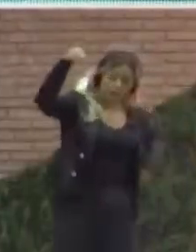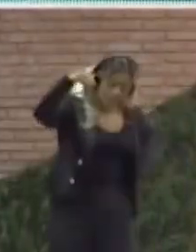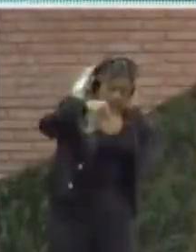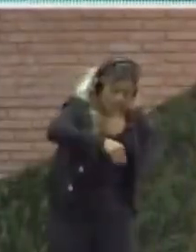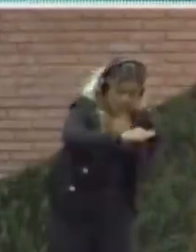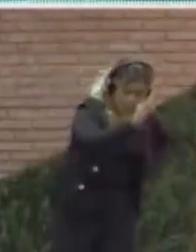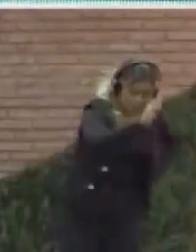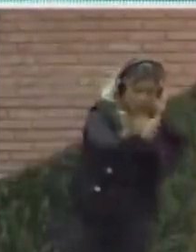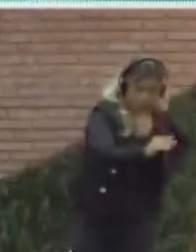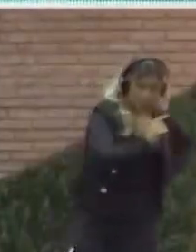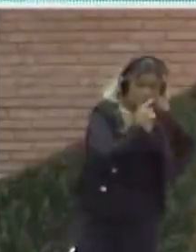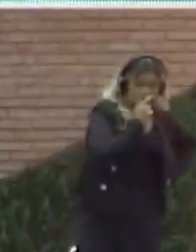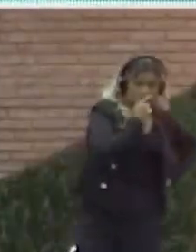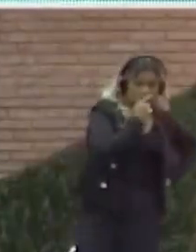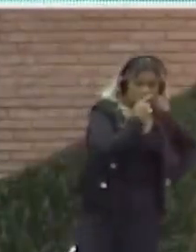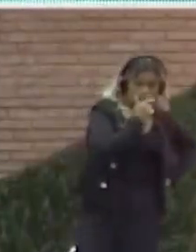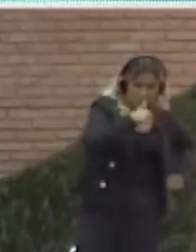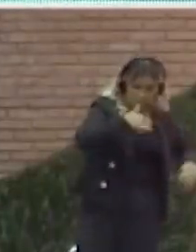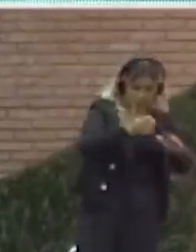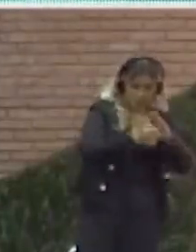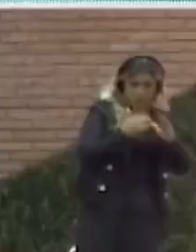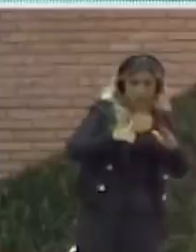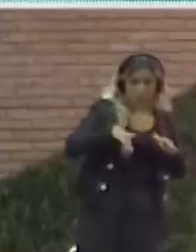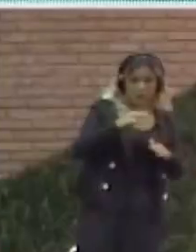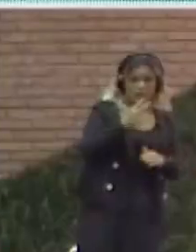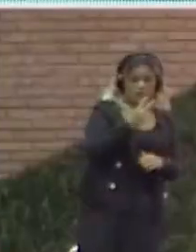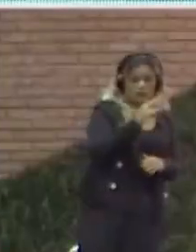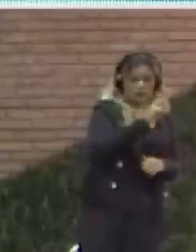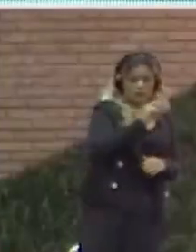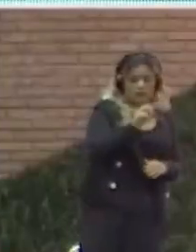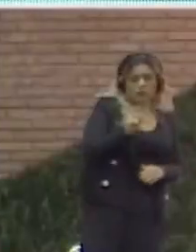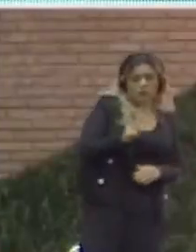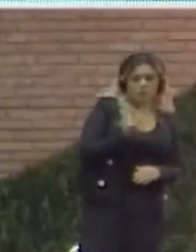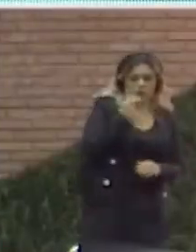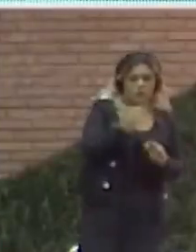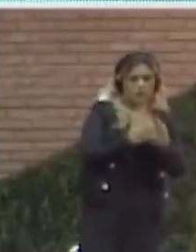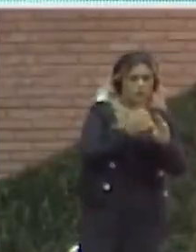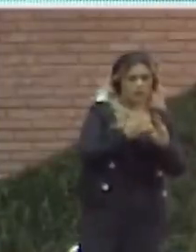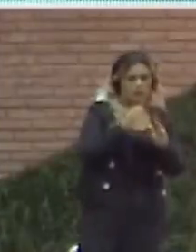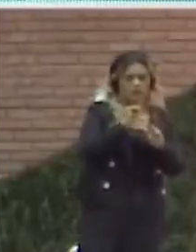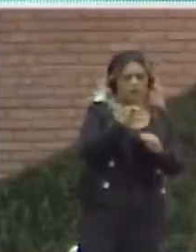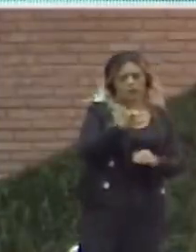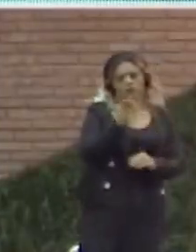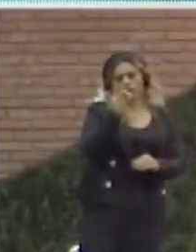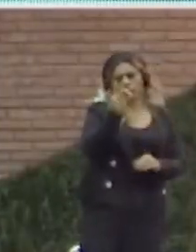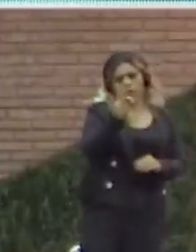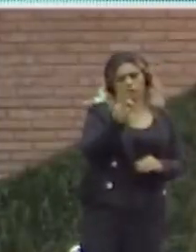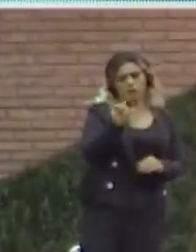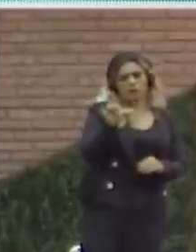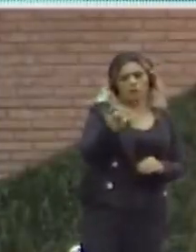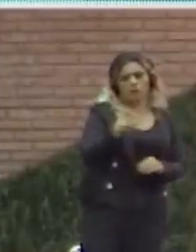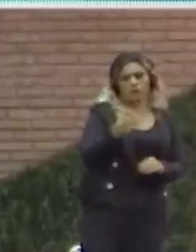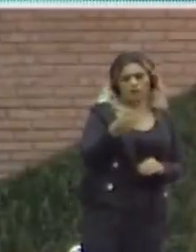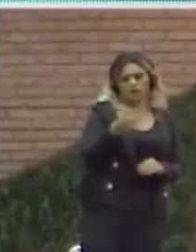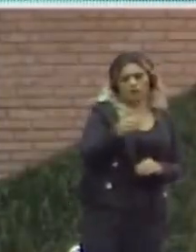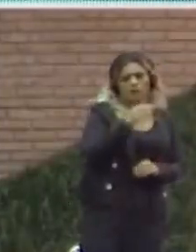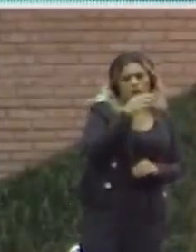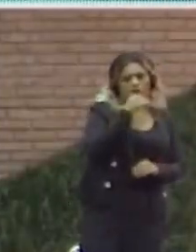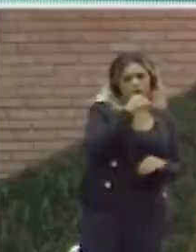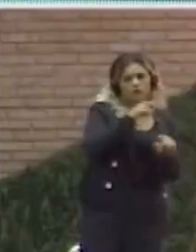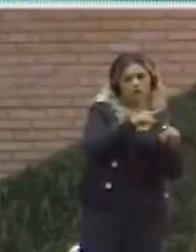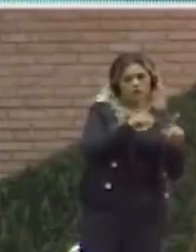as nossas empresas são mais de 200 mil empresas no Brasil, 90% delas com menos de 30 funcionários, então são